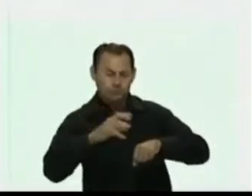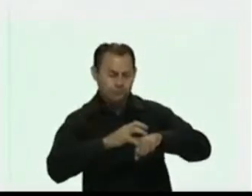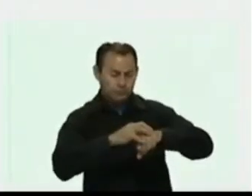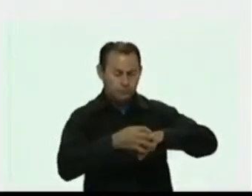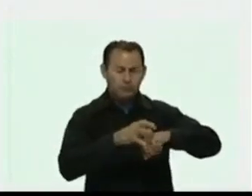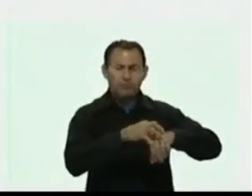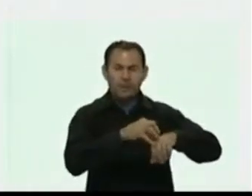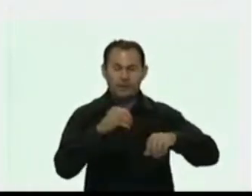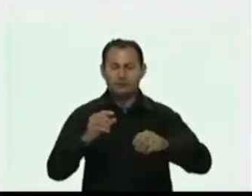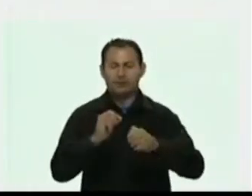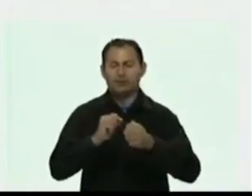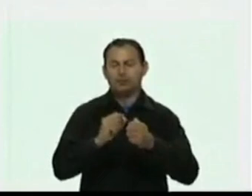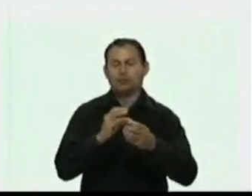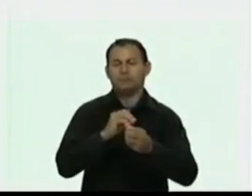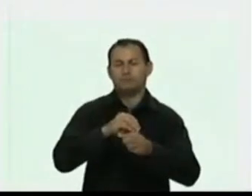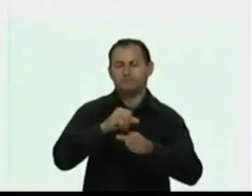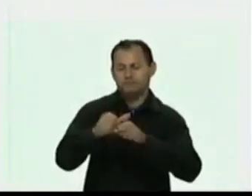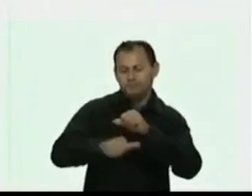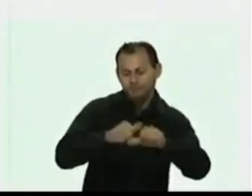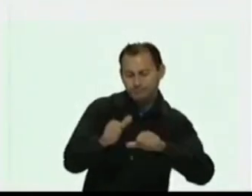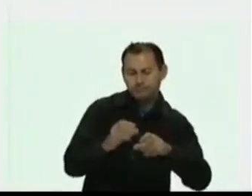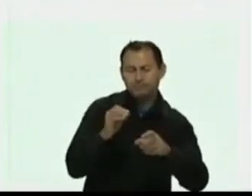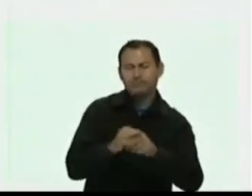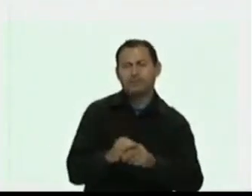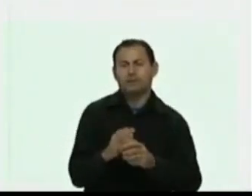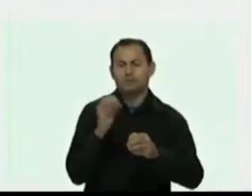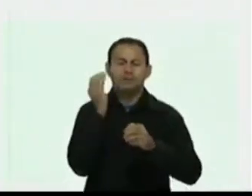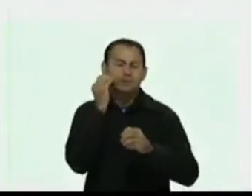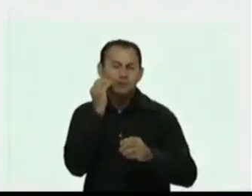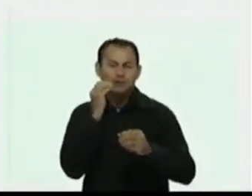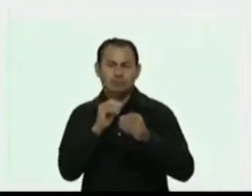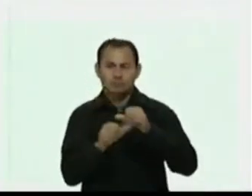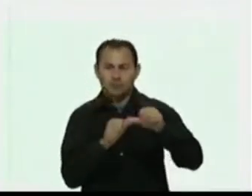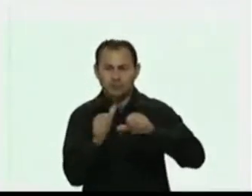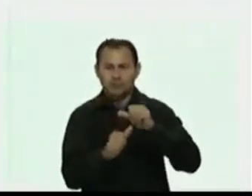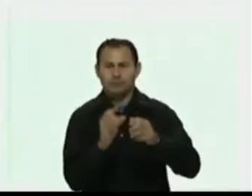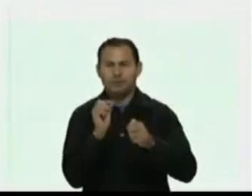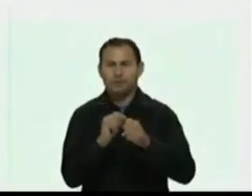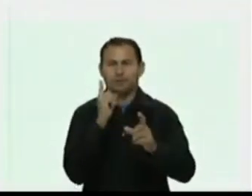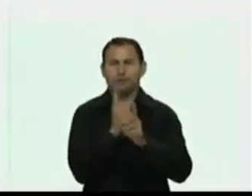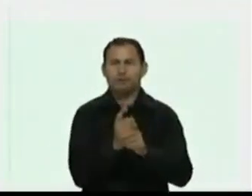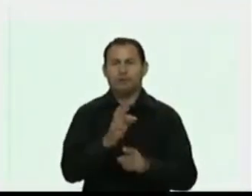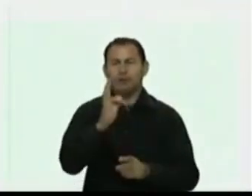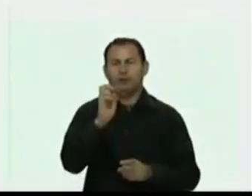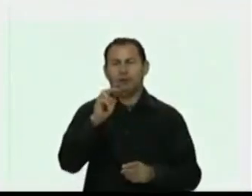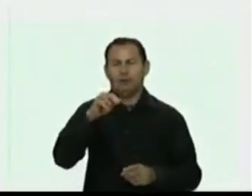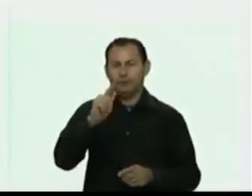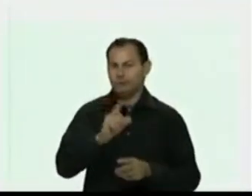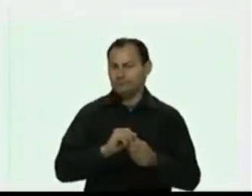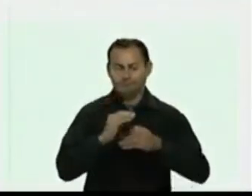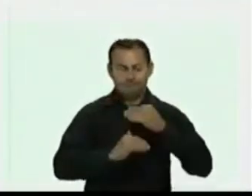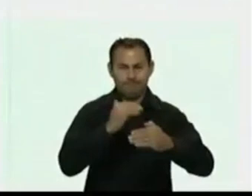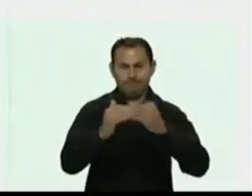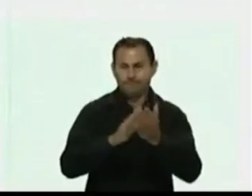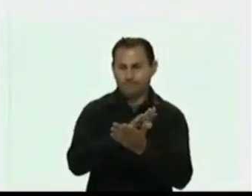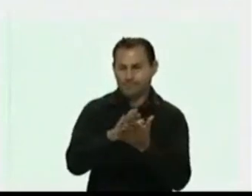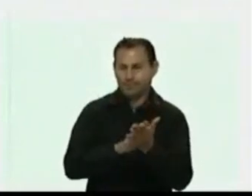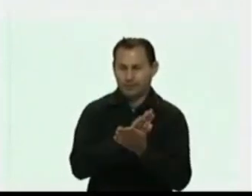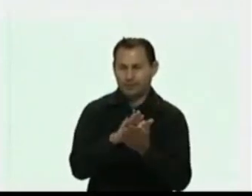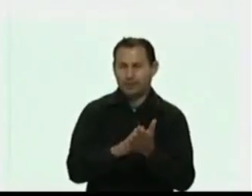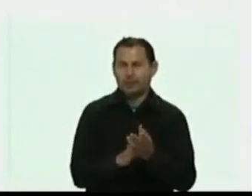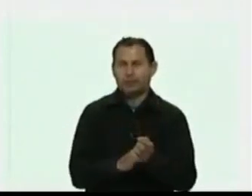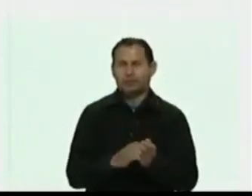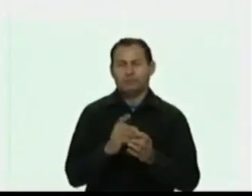causaram várias mutações e acharam uma mutação que o fungo não se desenvolvia sem um